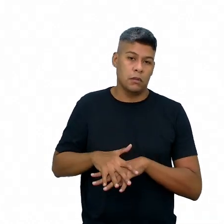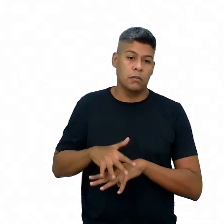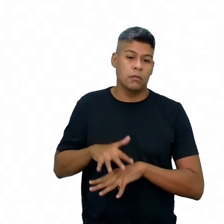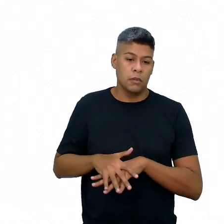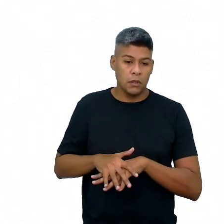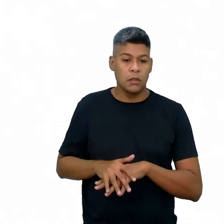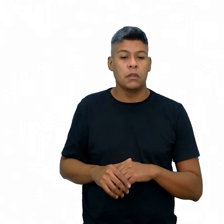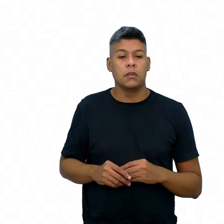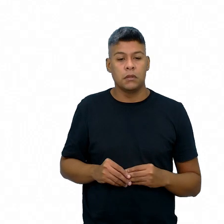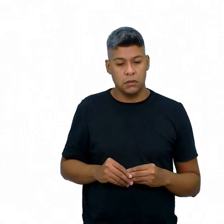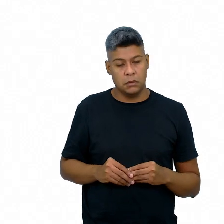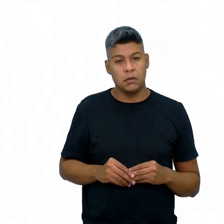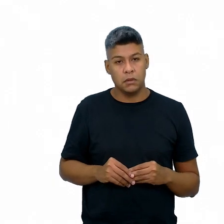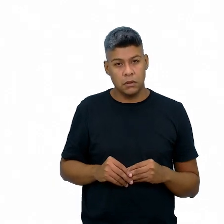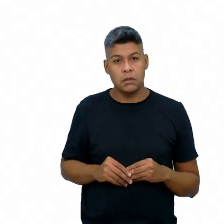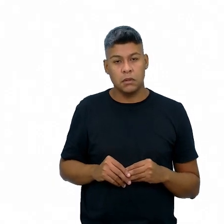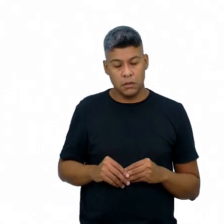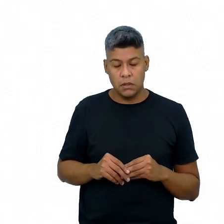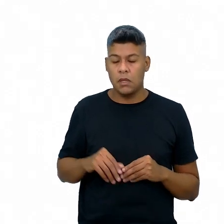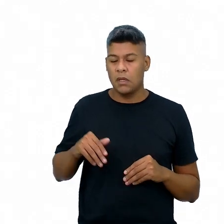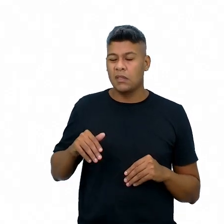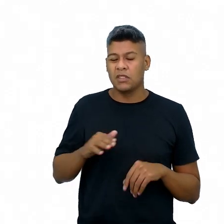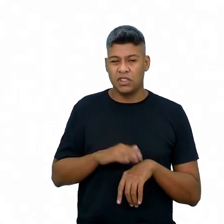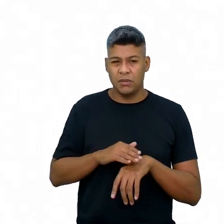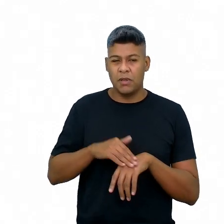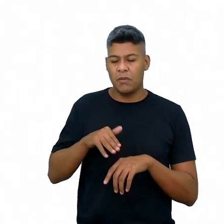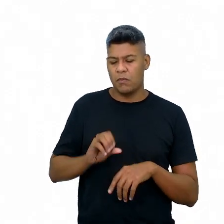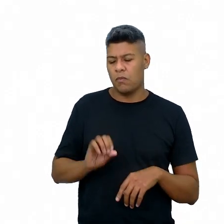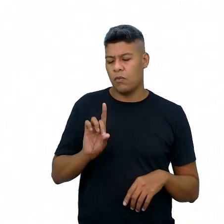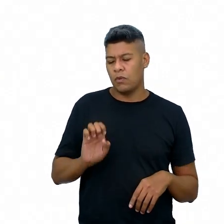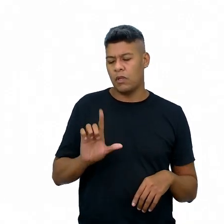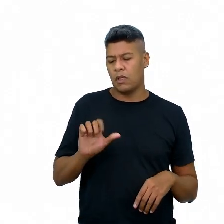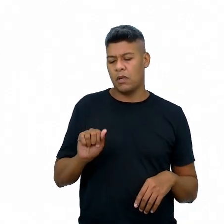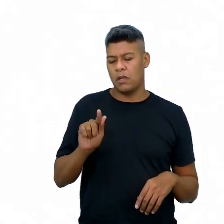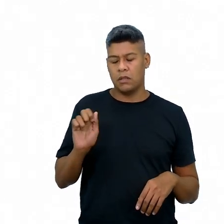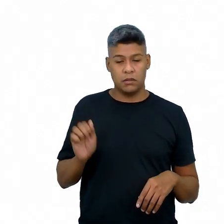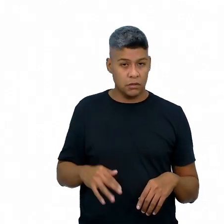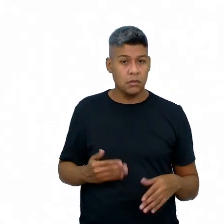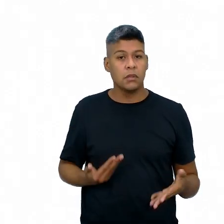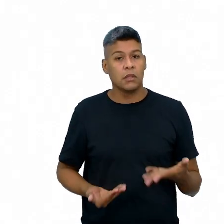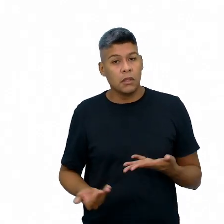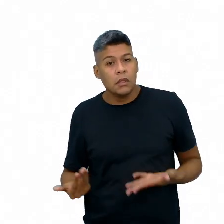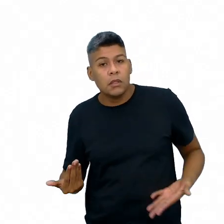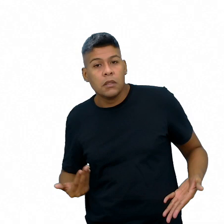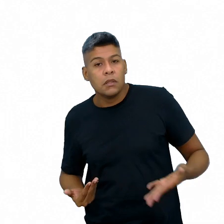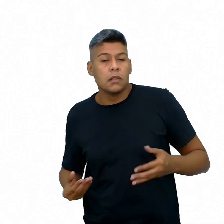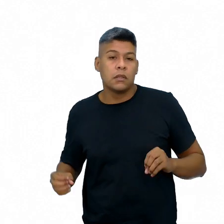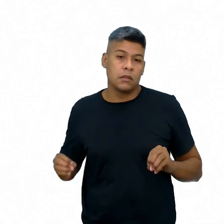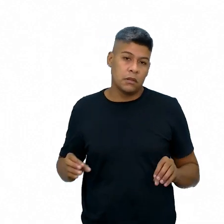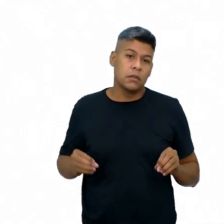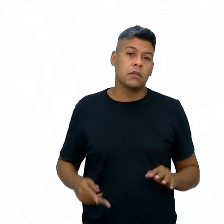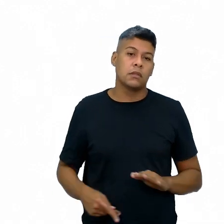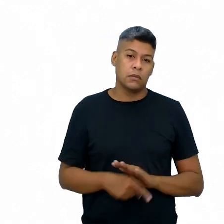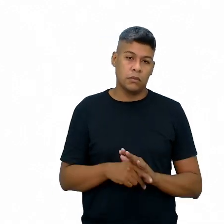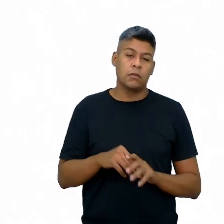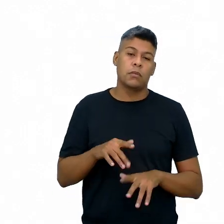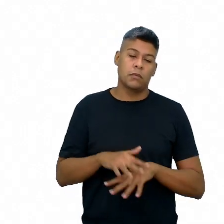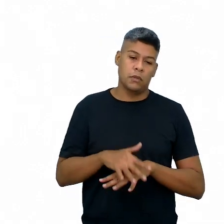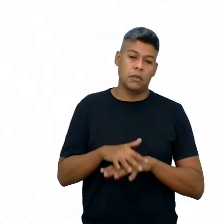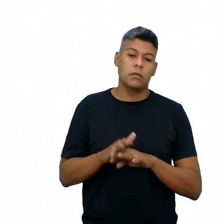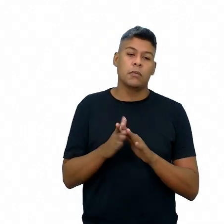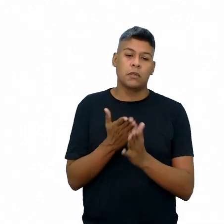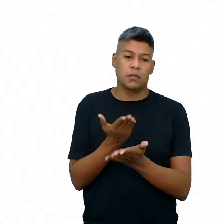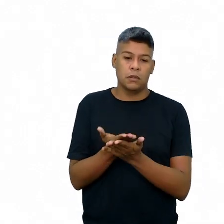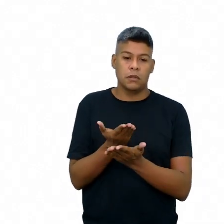E o quanto essa modelagem ela está interrelacionada com o ensino da matemática